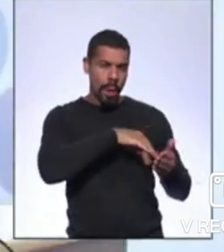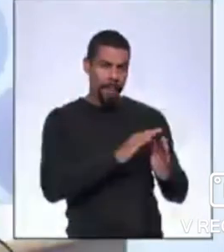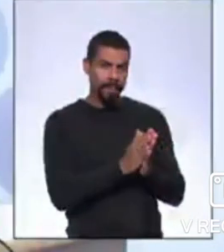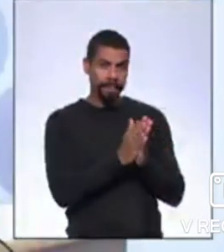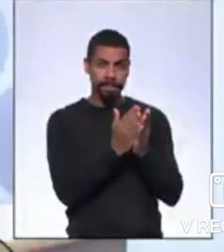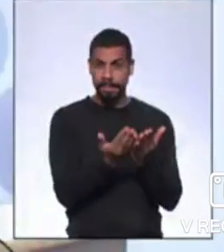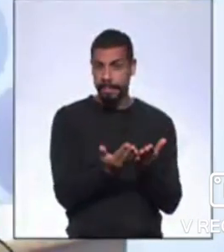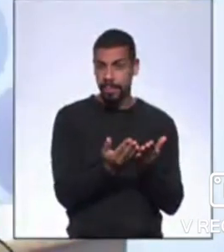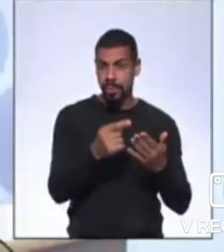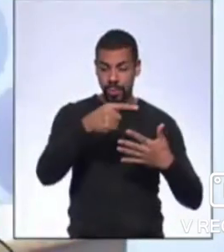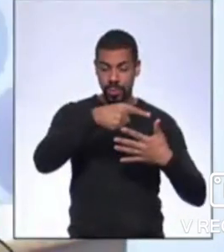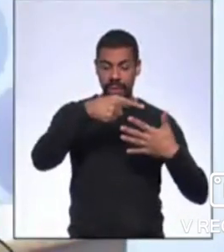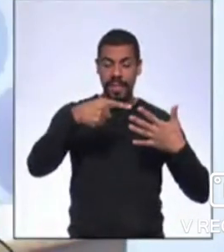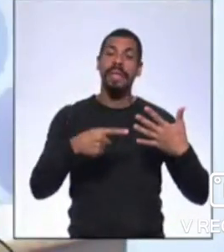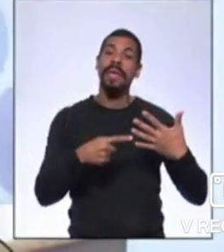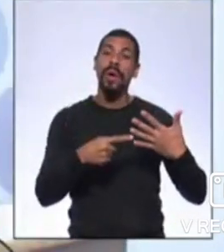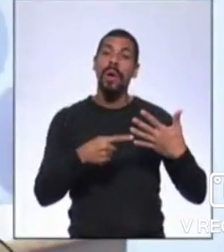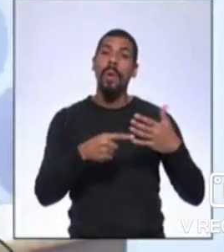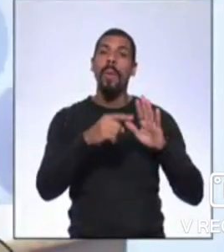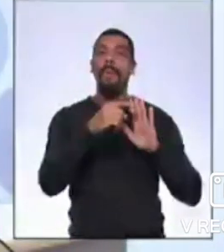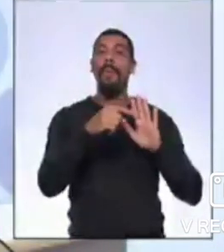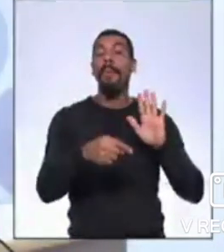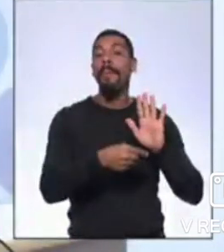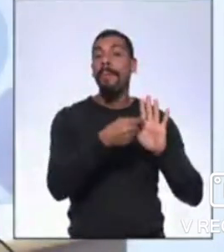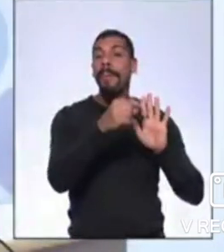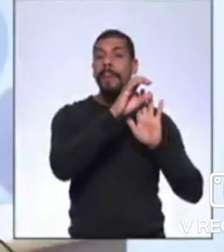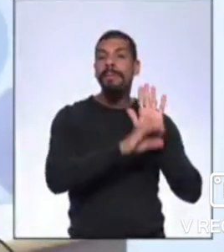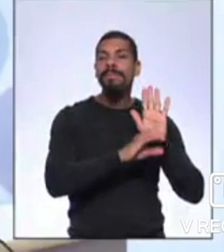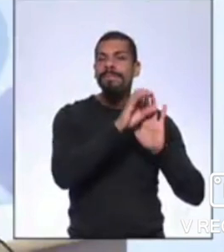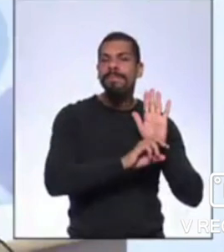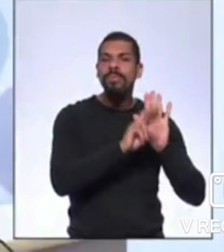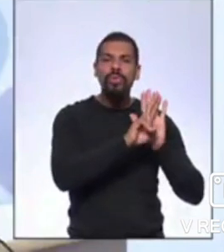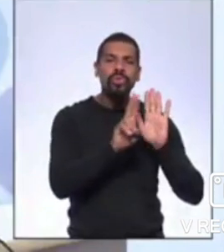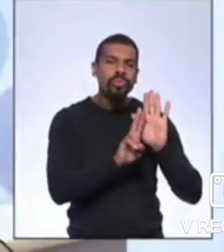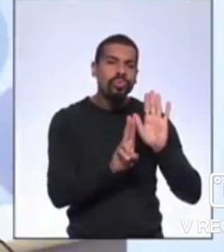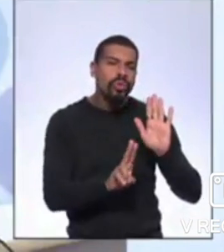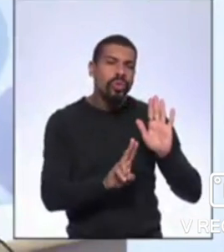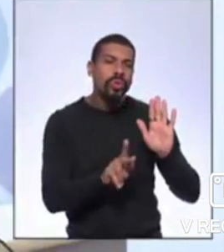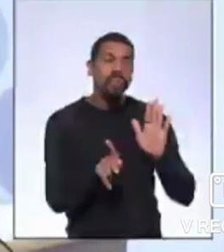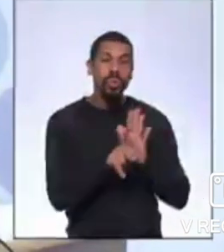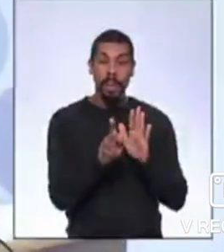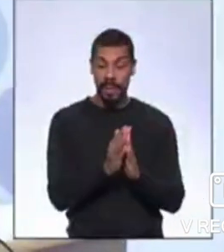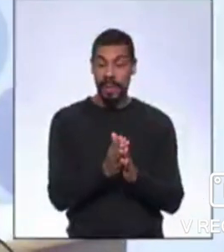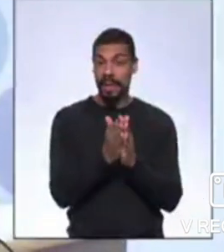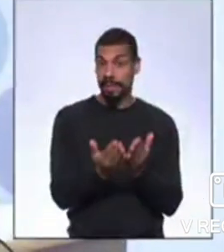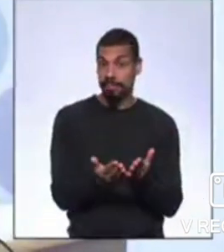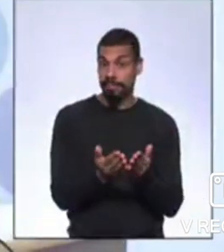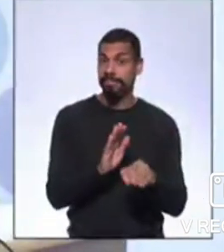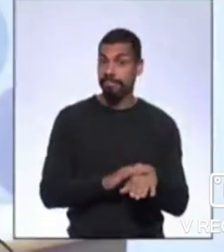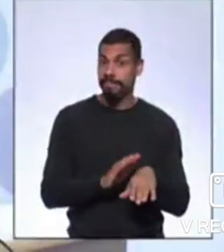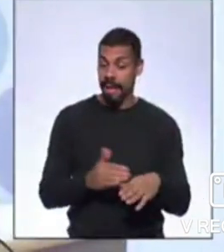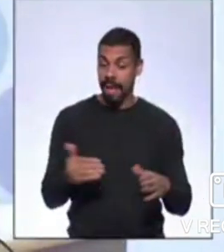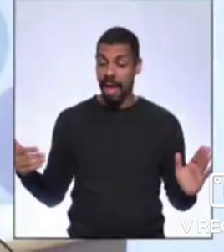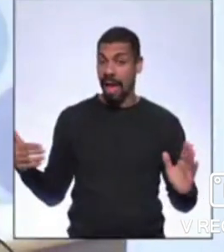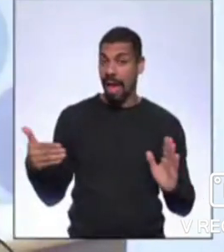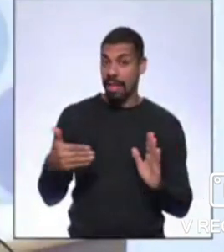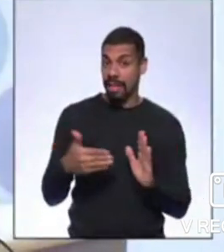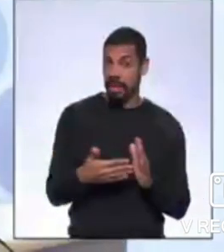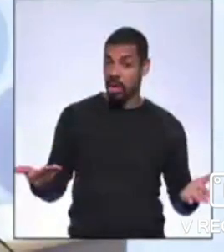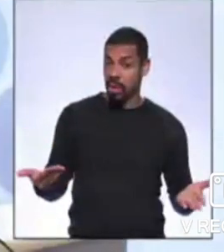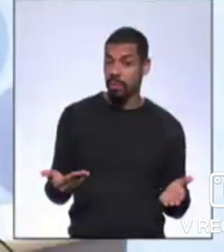tem lá os cinco primeiros livros, né? É um livro sagrado para os judeus até hoje. E ele, né, esse Antigo